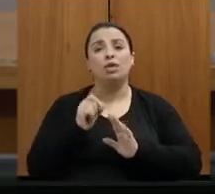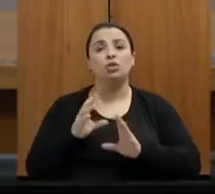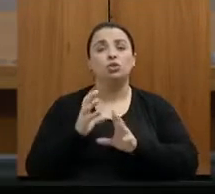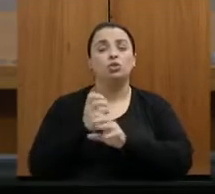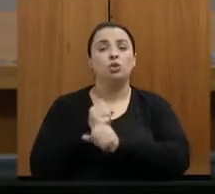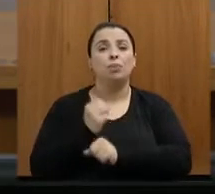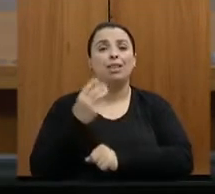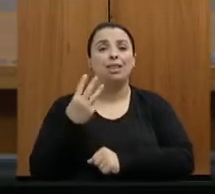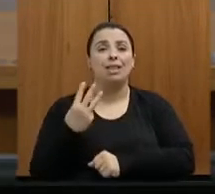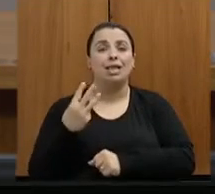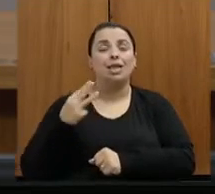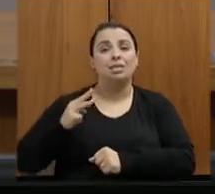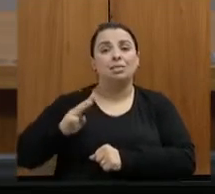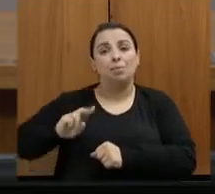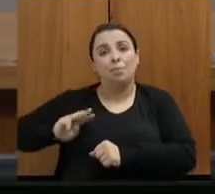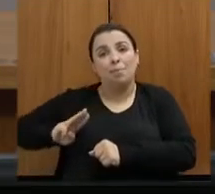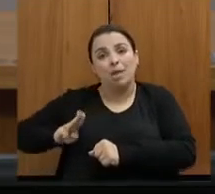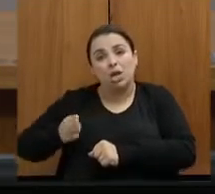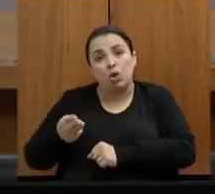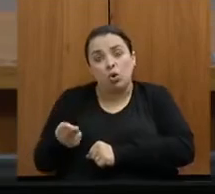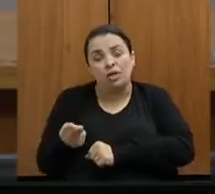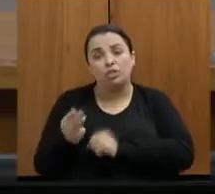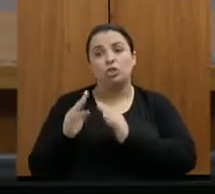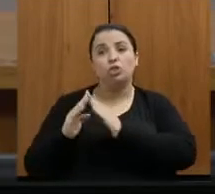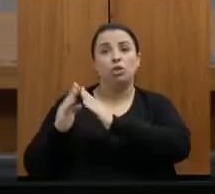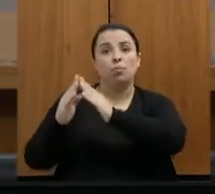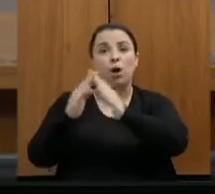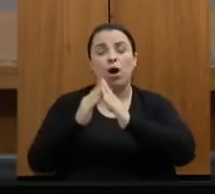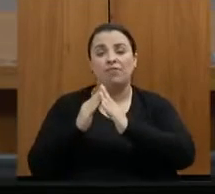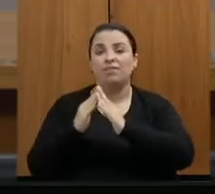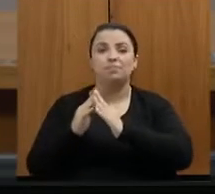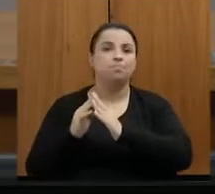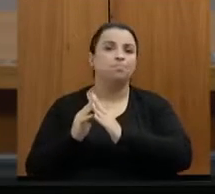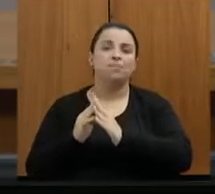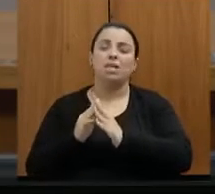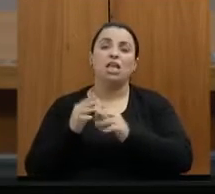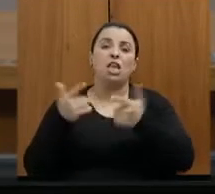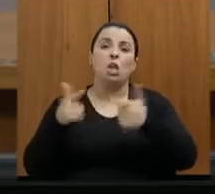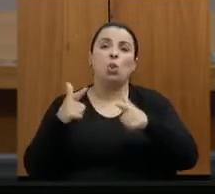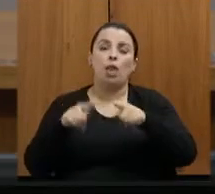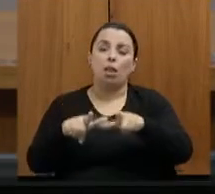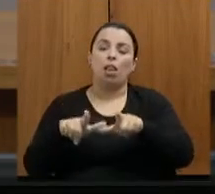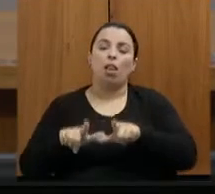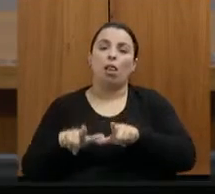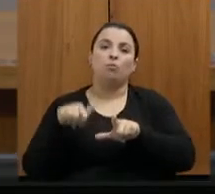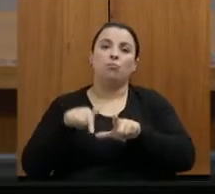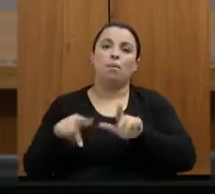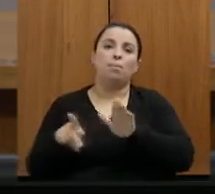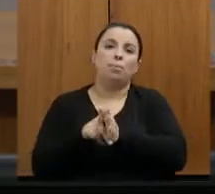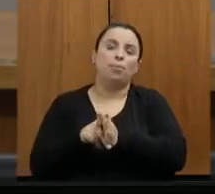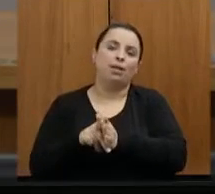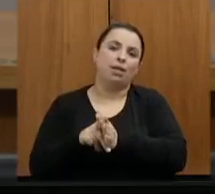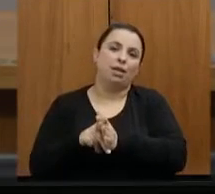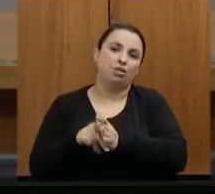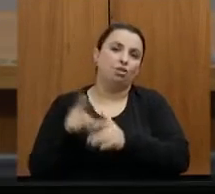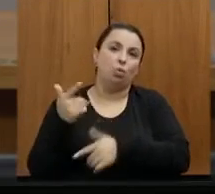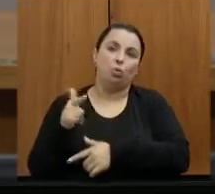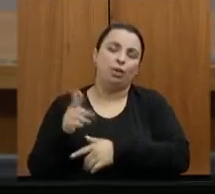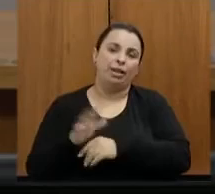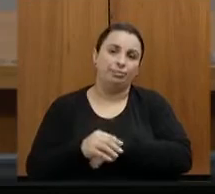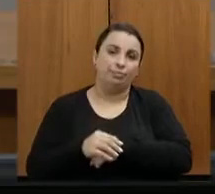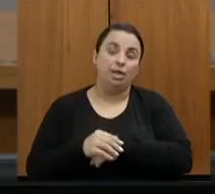é quase infinito o trabalho que o poder público tem, junto com os empreendedores desse meio, para